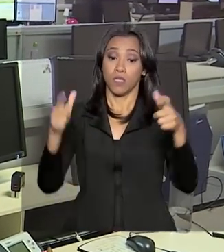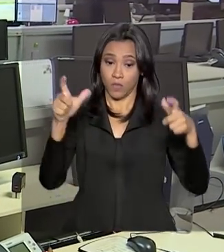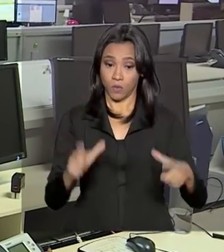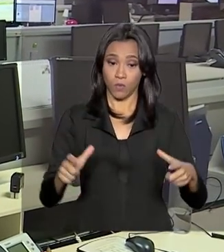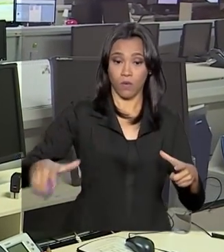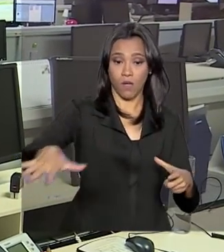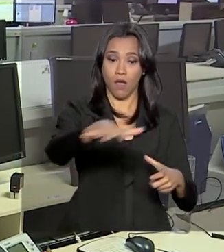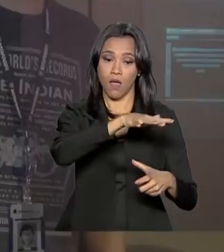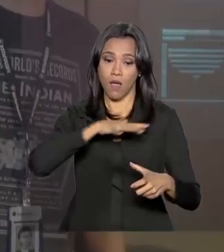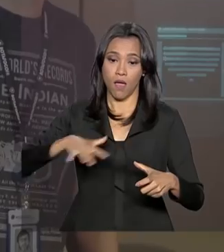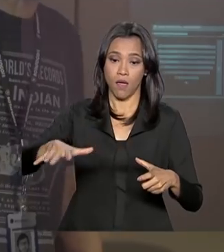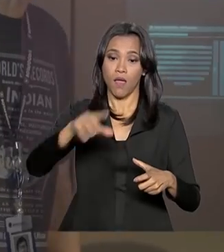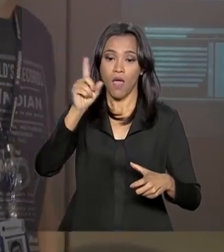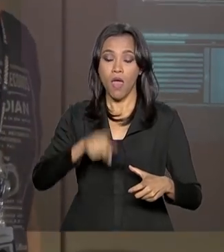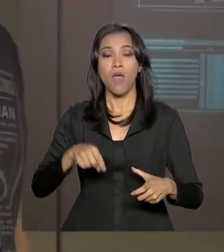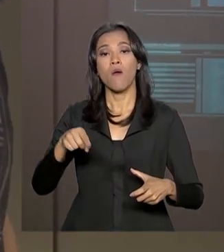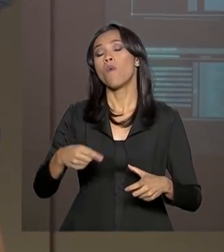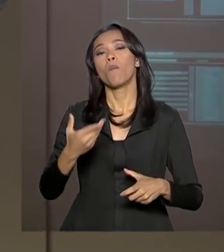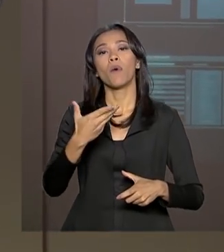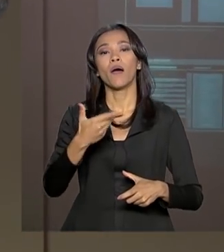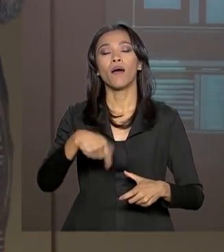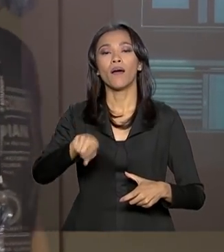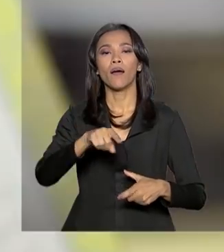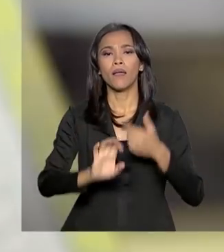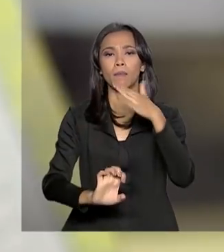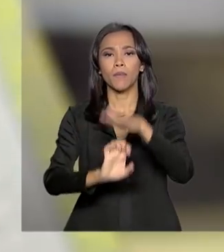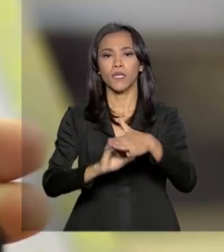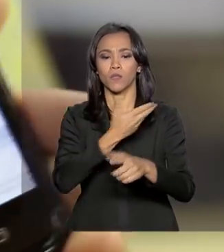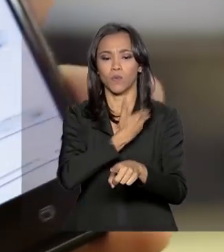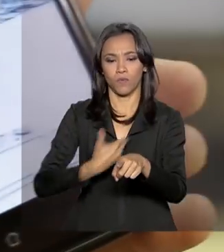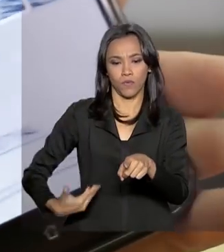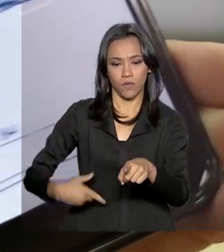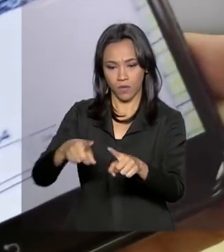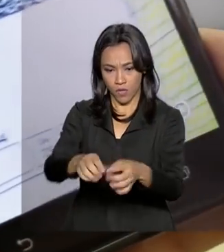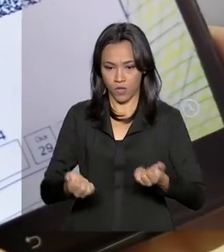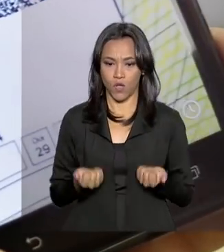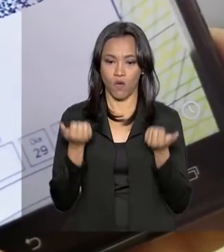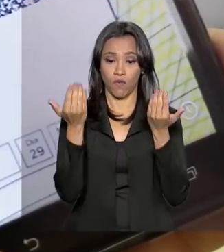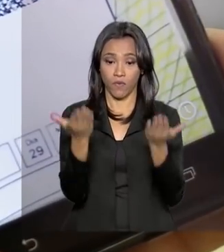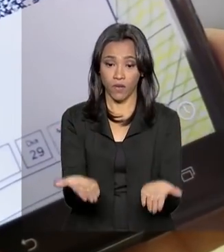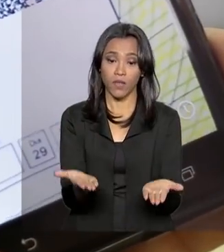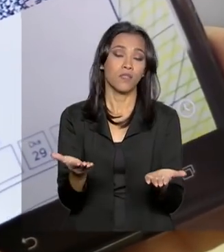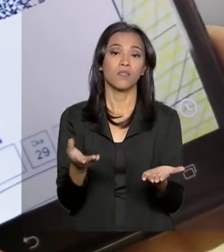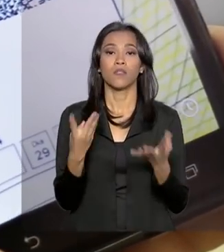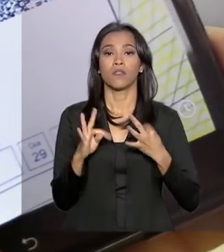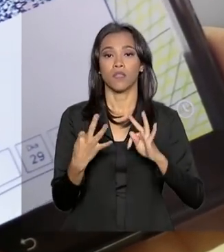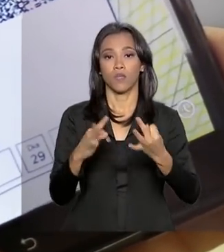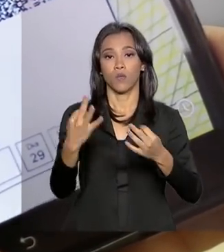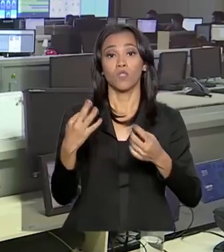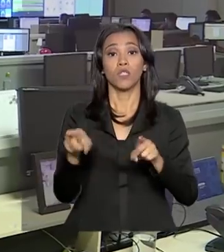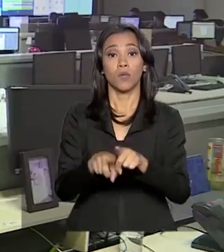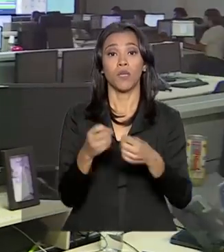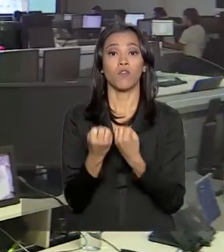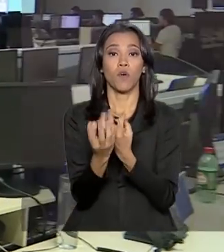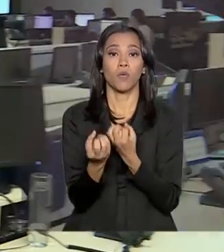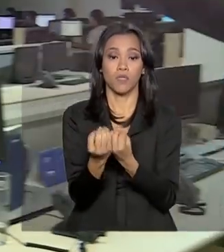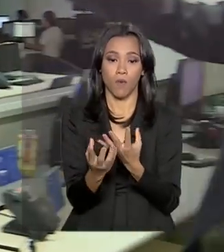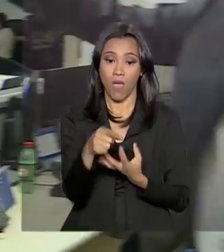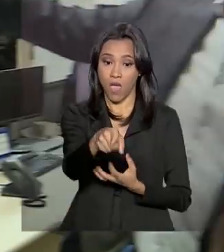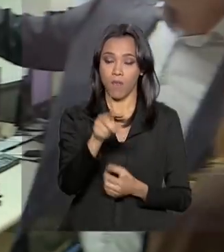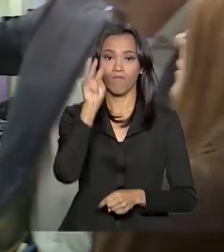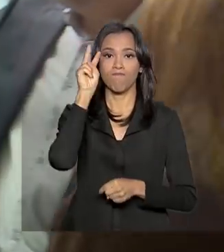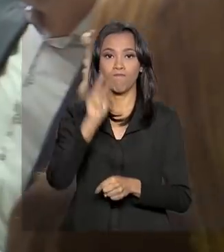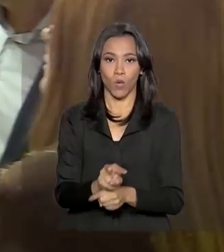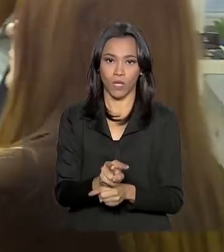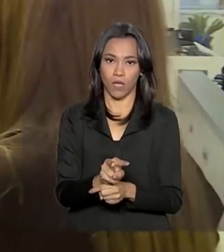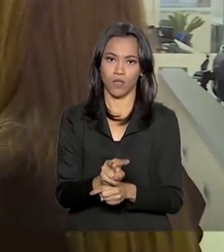de Dados é uma empresa pública de prestação em serviços de tecnologia da informação. Ele é o guardião